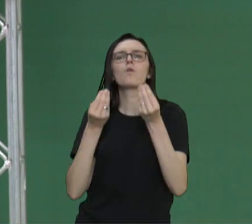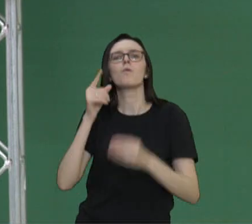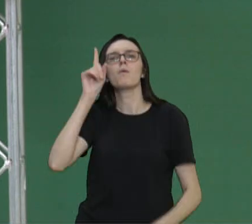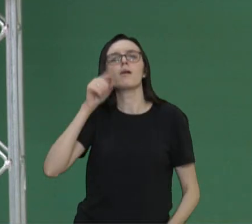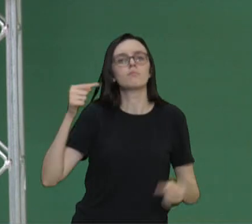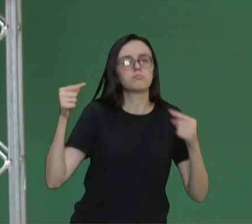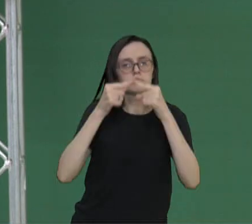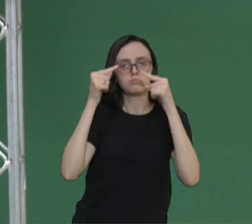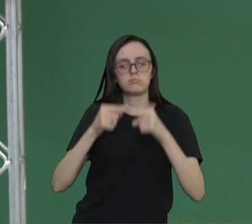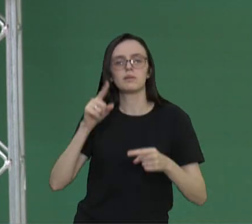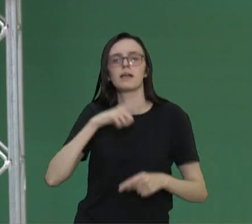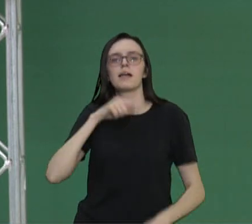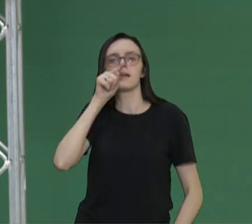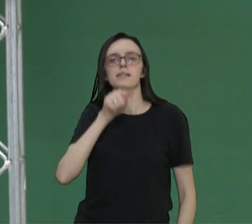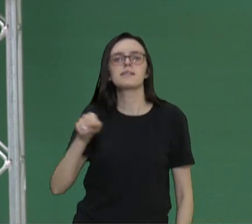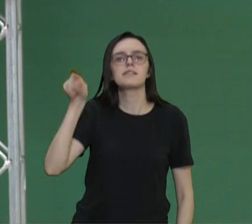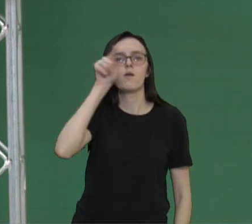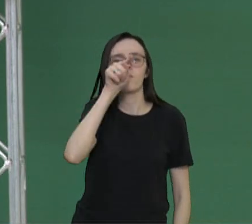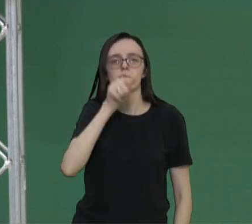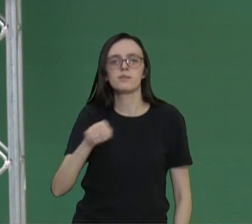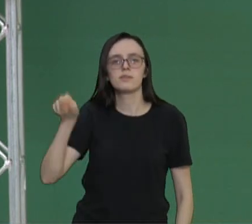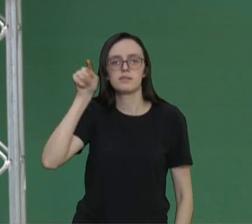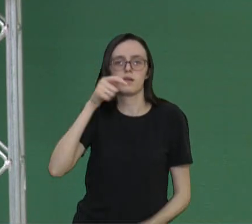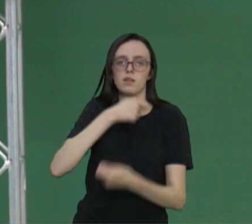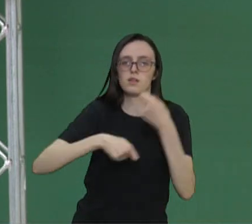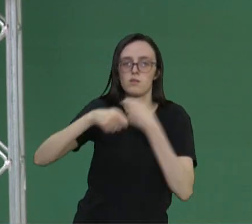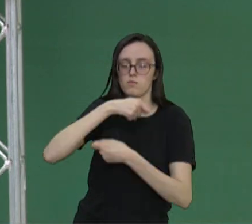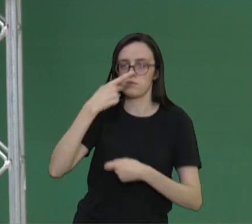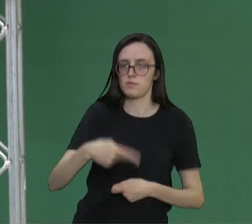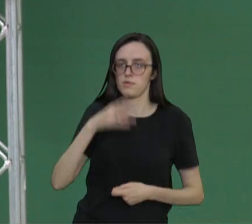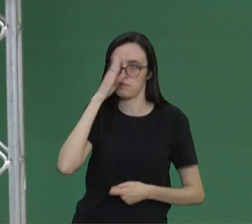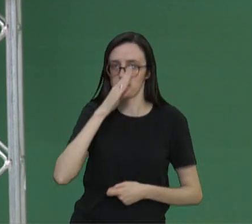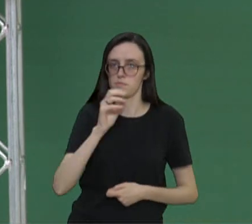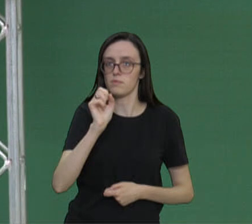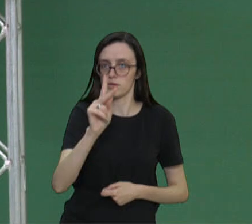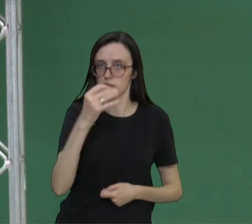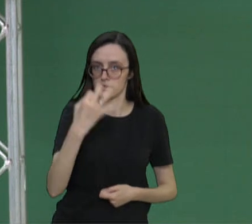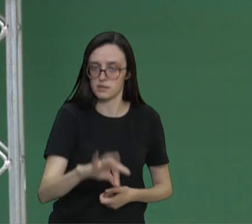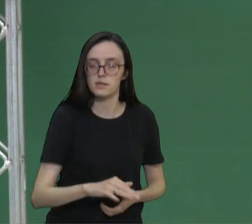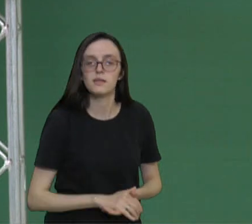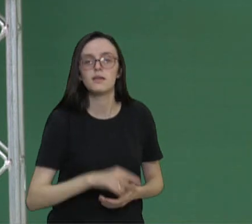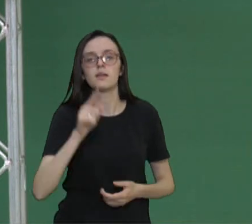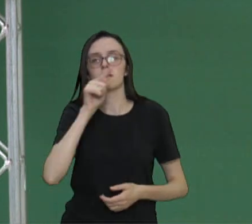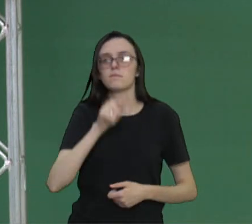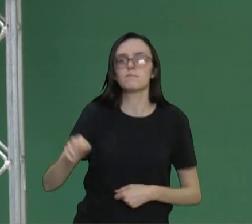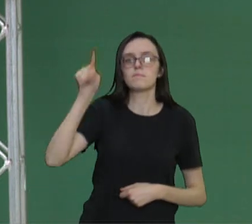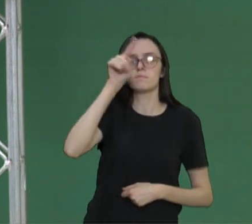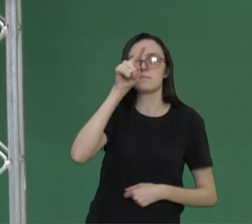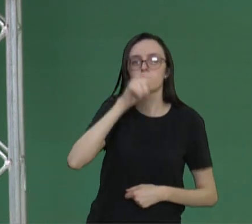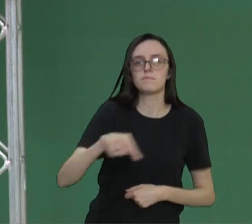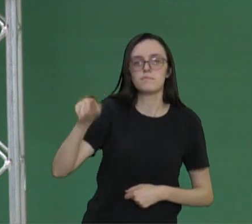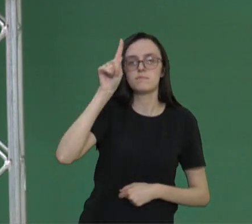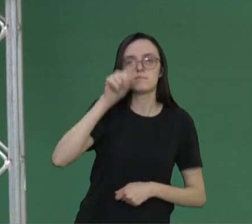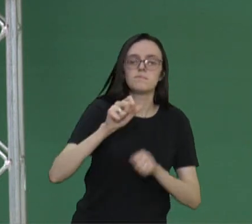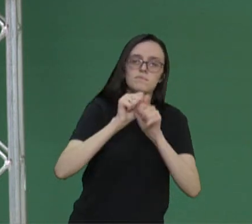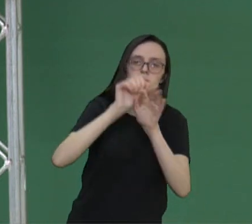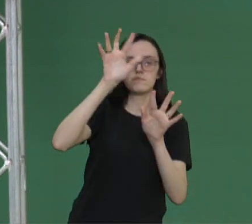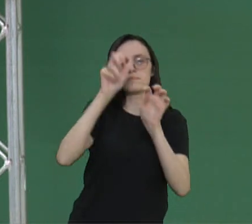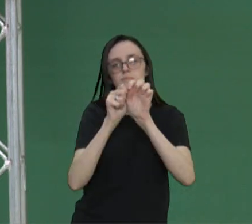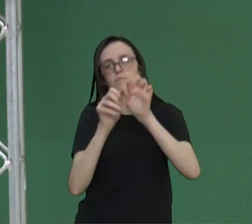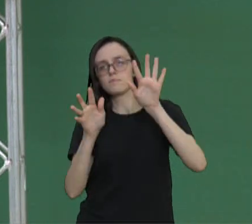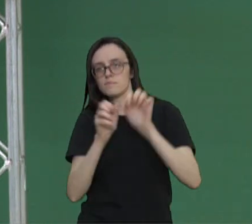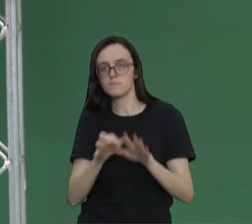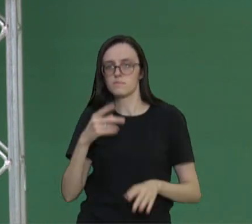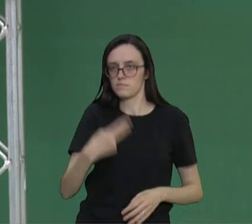acordo com os ciclos econômicos que ocorreram aqui no Brasil, certo? Ciclos econômicos de exploração de produtos naturais